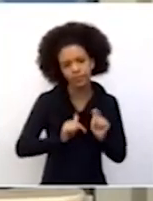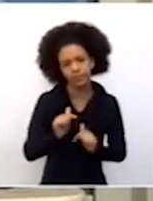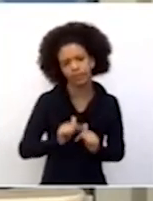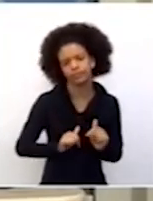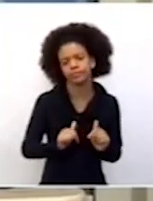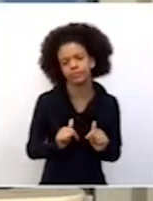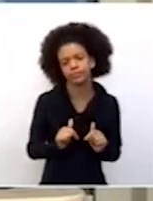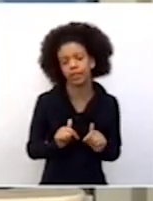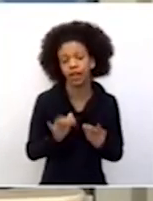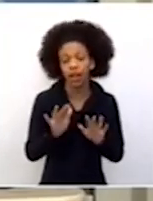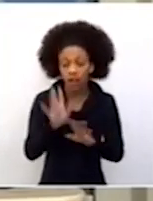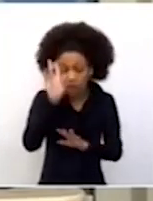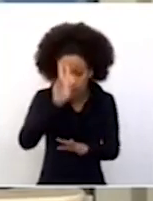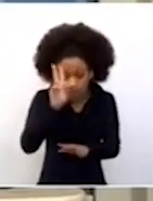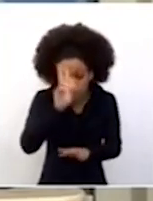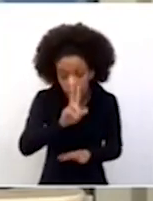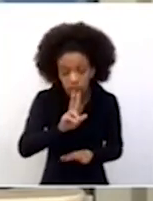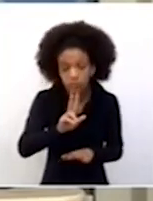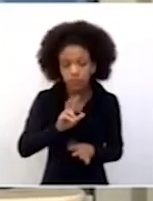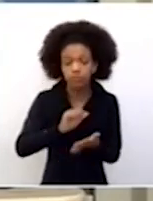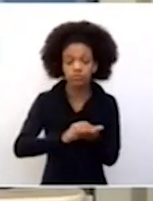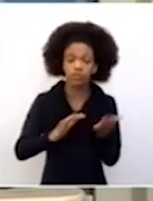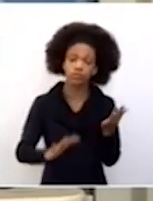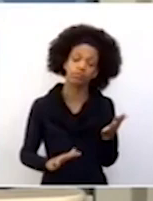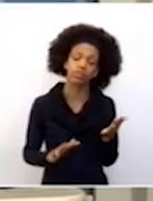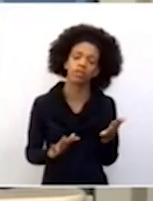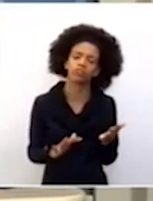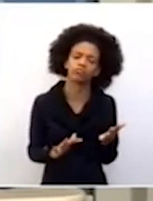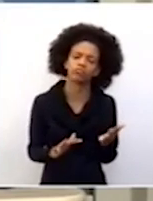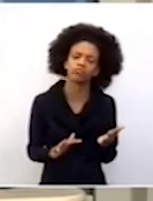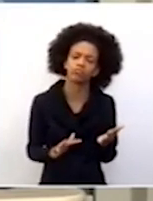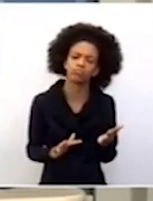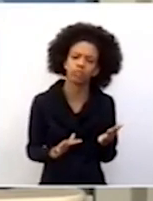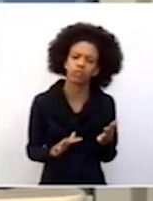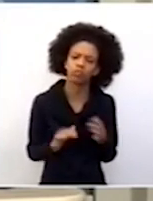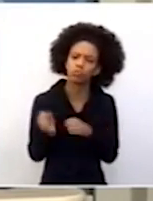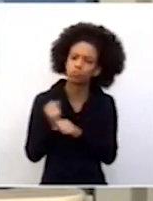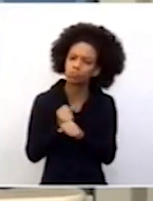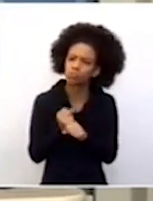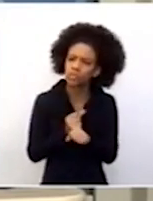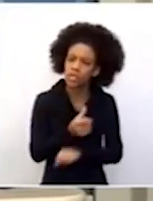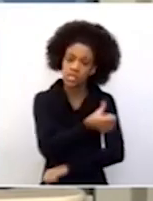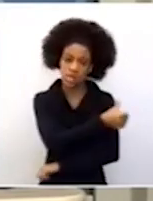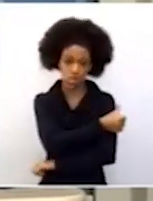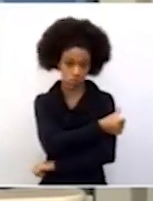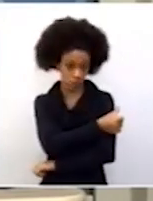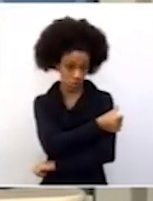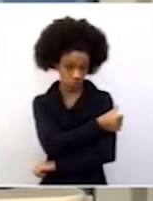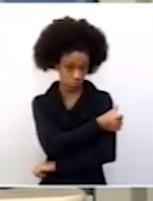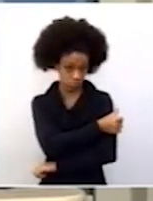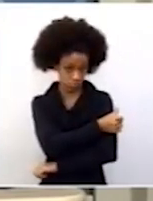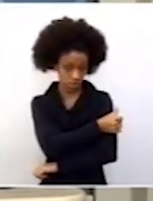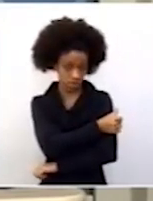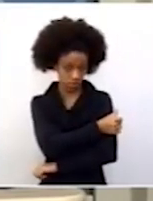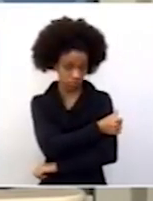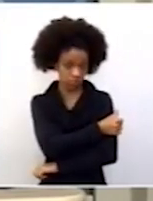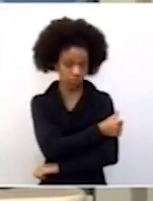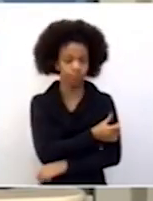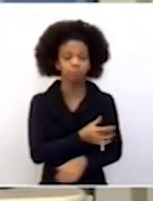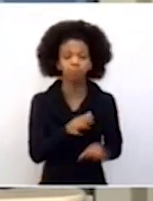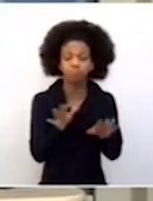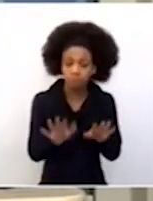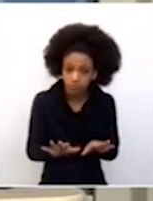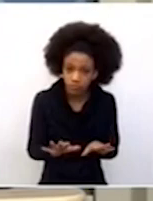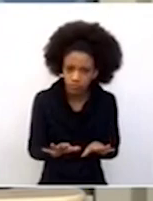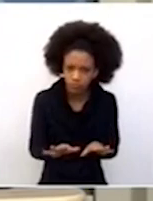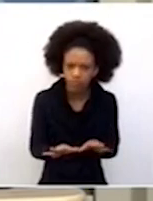destinado. Lembrando que essa atividade, ela foi destinada para os anos do 6º ano do ensino fundamental das séries finais, tá?